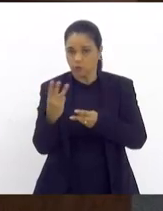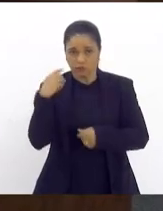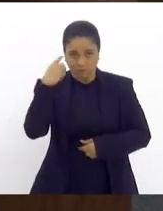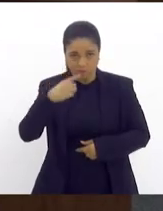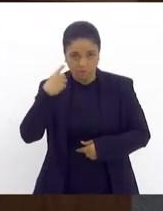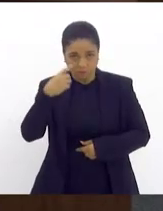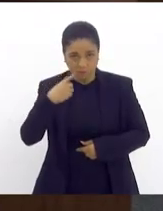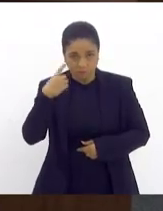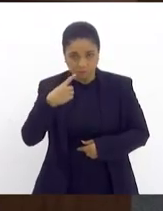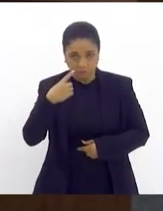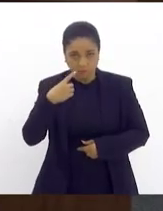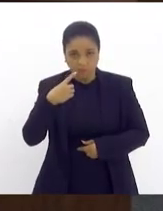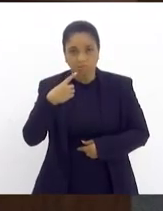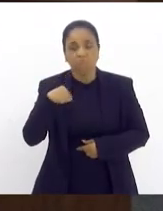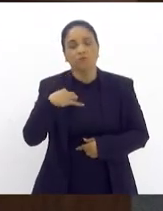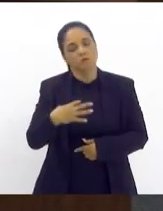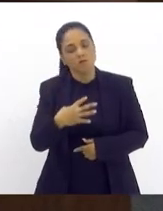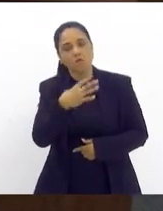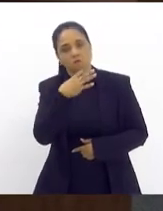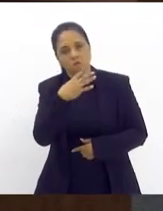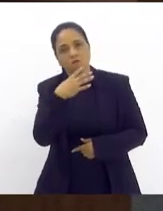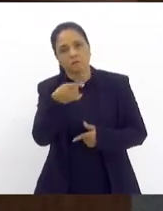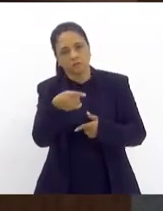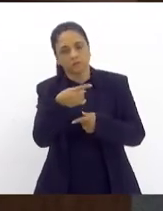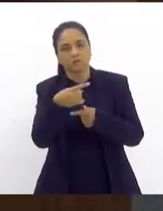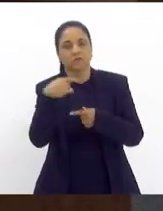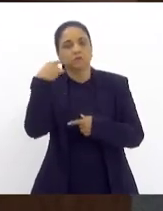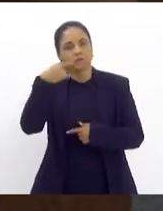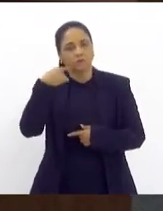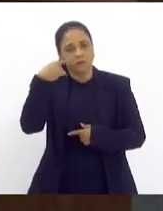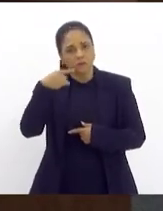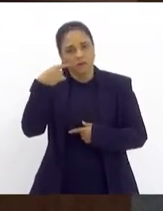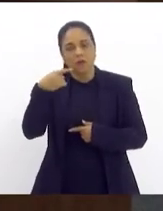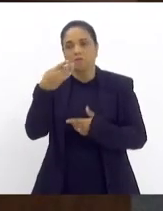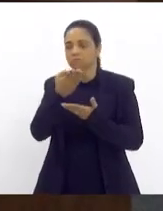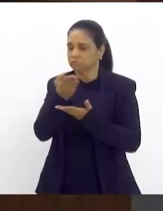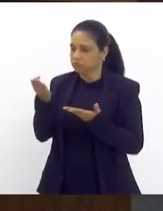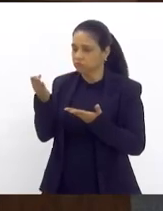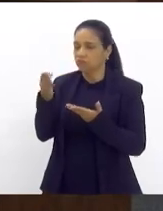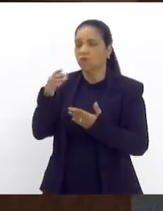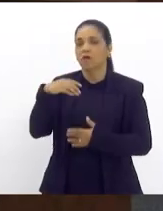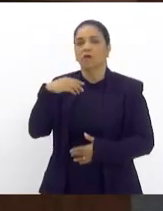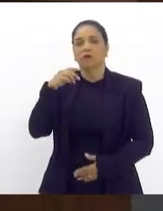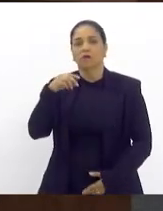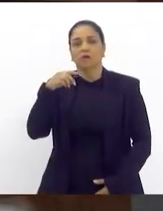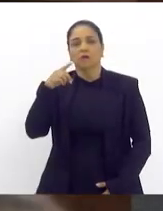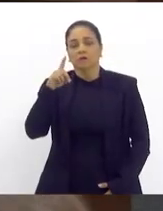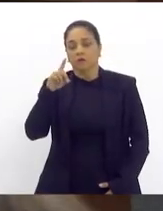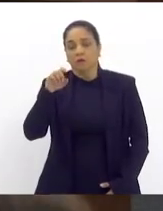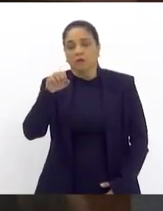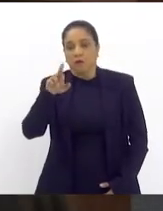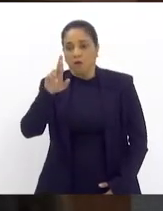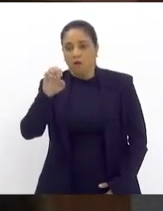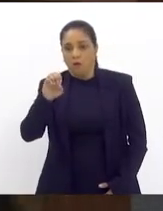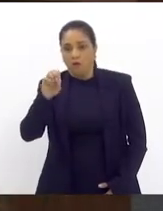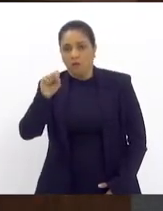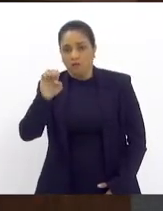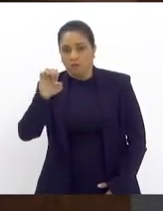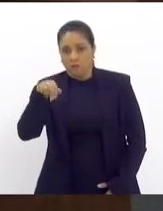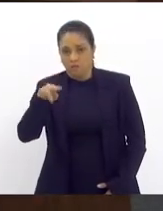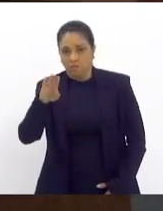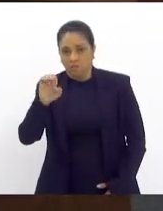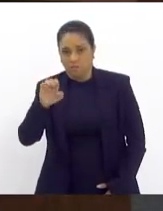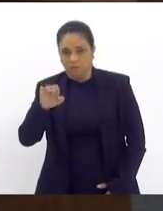fazer esse reconhecimento ao Deputado Rosenberg também ao Deputado Professor José Marques não tá aqui